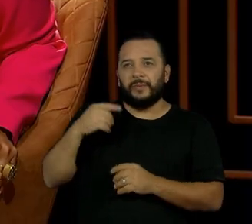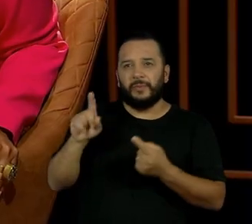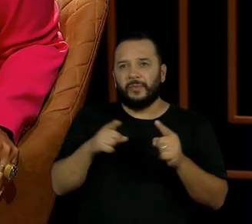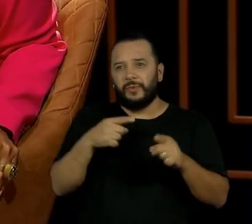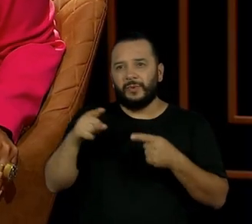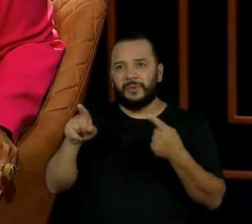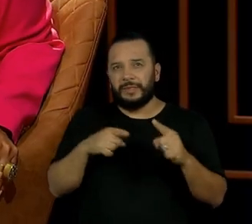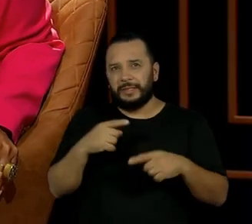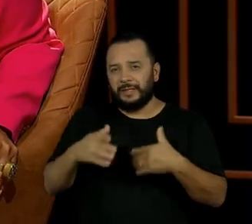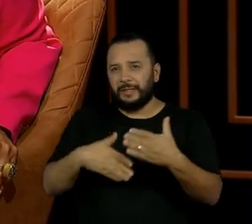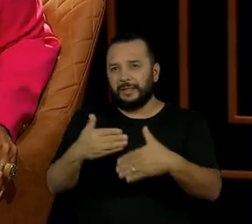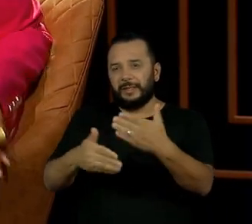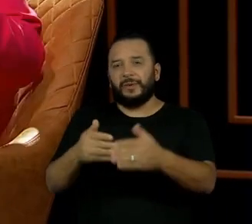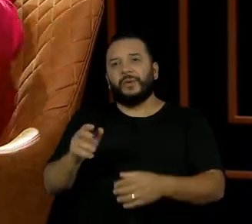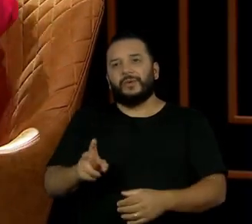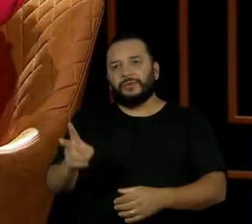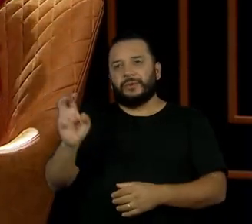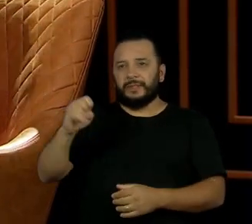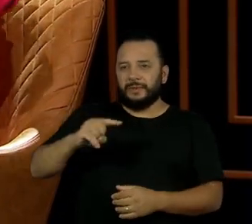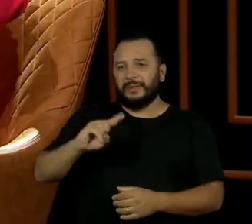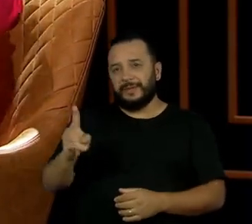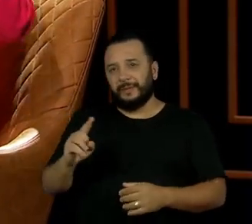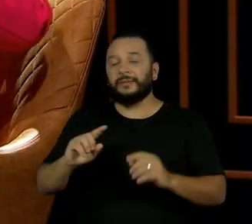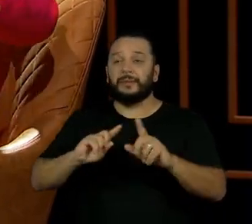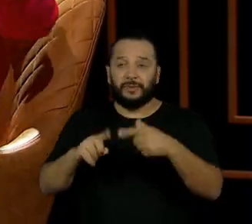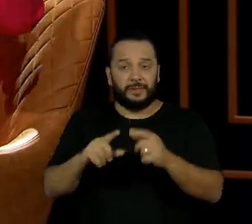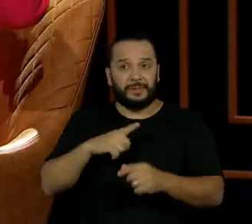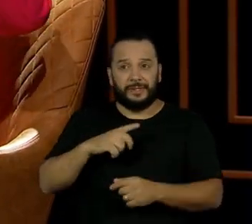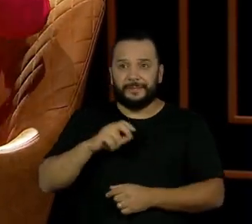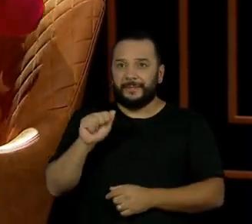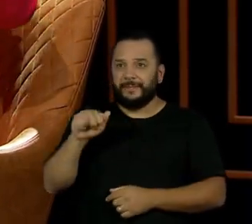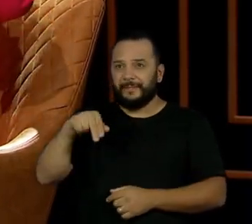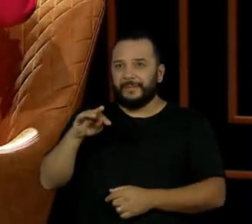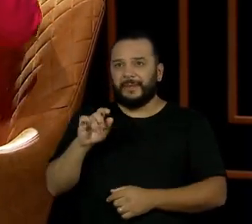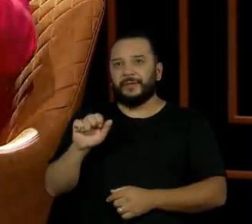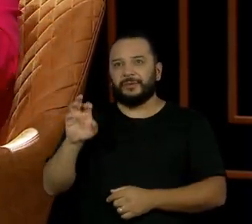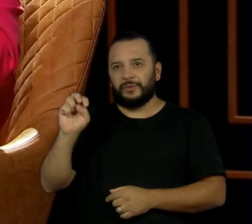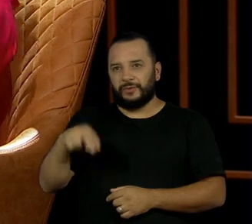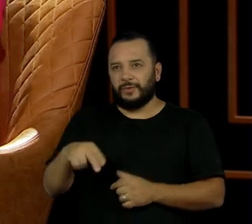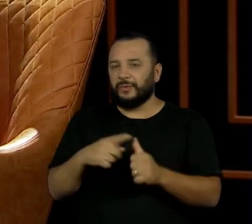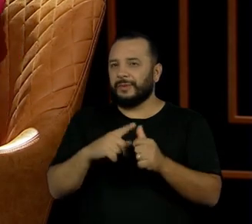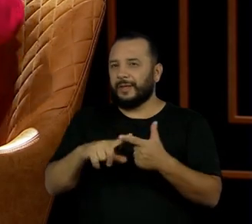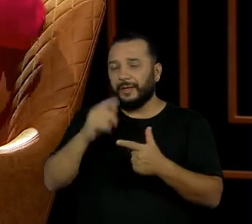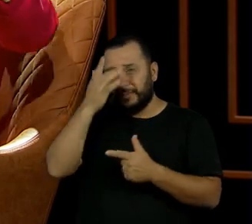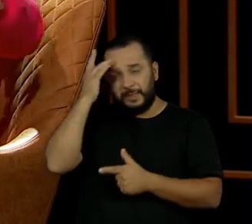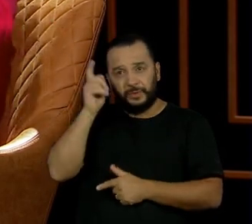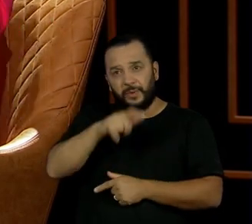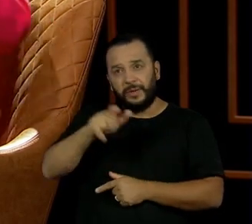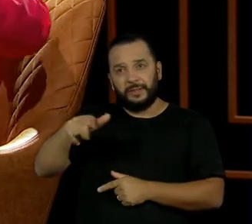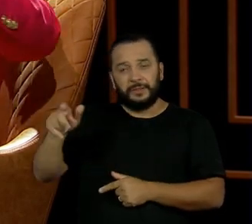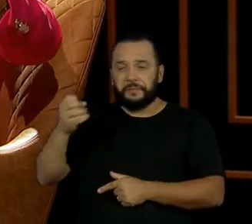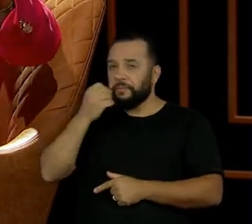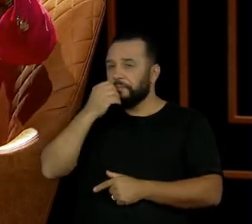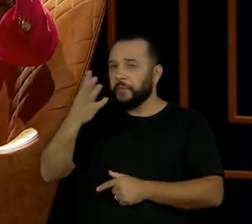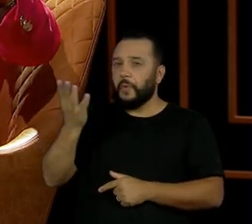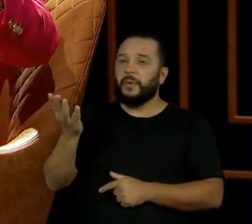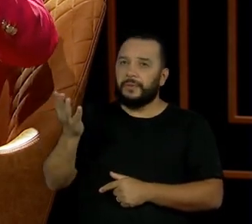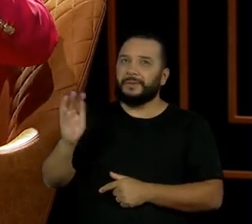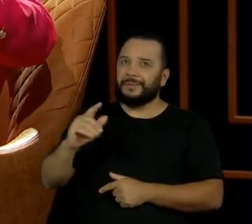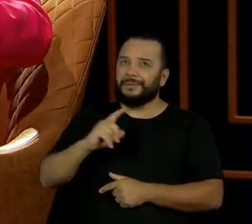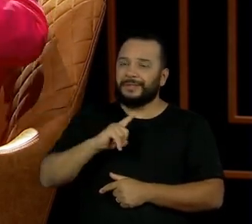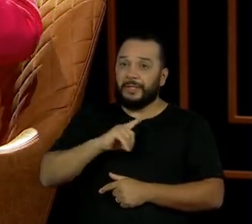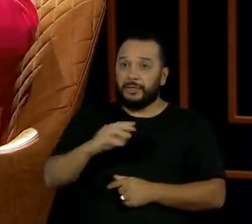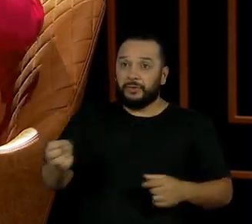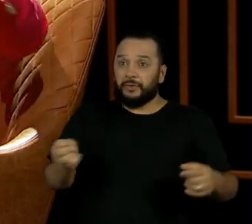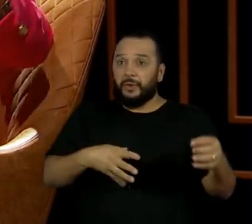aí tem também Anderson Parque se a gente for para cá né aí hurt tem muita gente bacana e tem essa leva né das novas